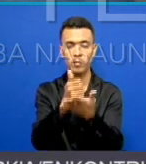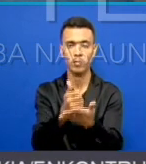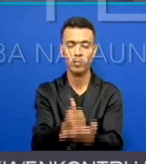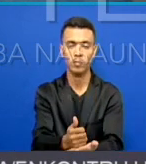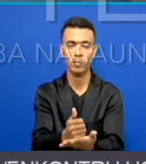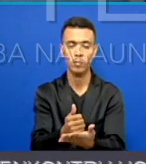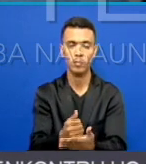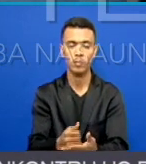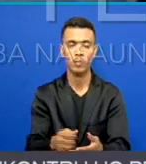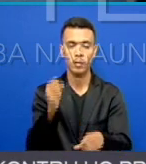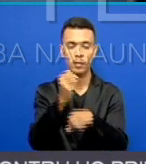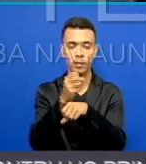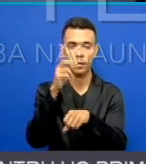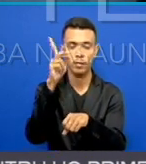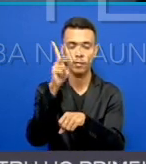a CFOP,